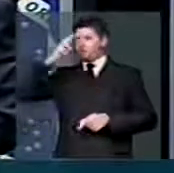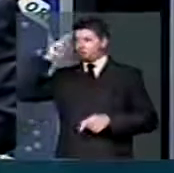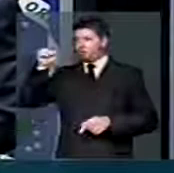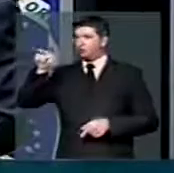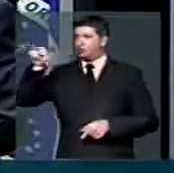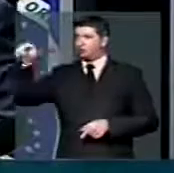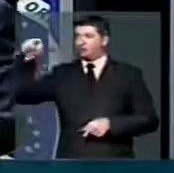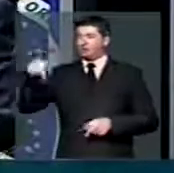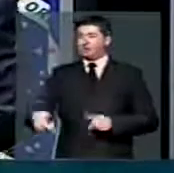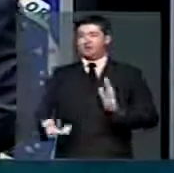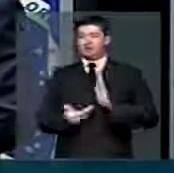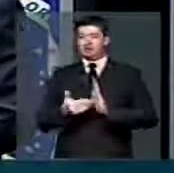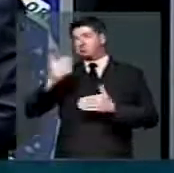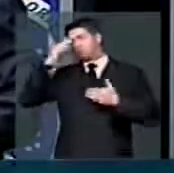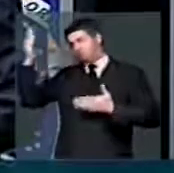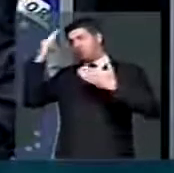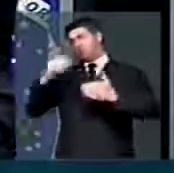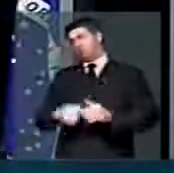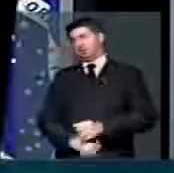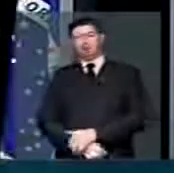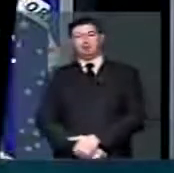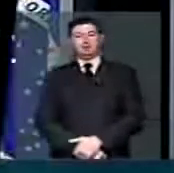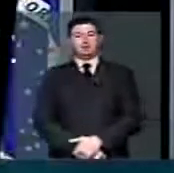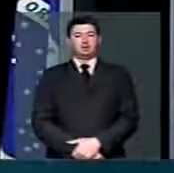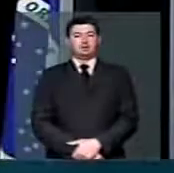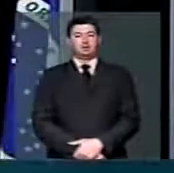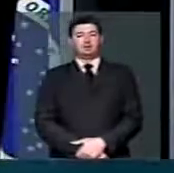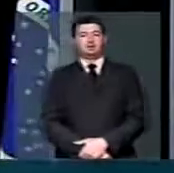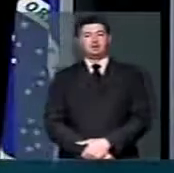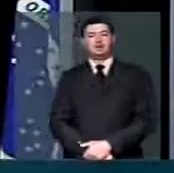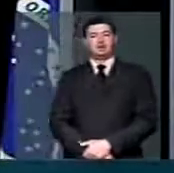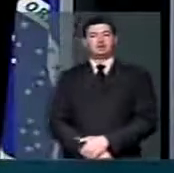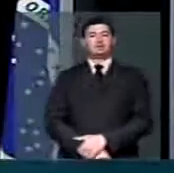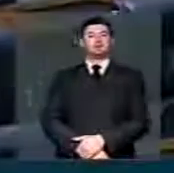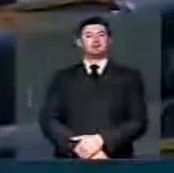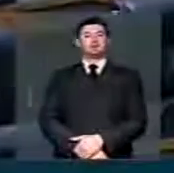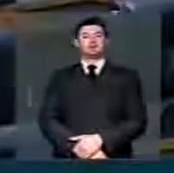Excelência nesta casa. Muito obrigado, senhor. Questão de ordem, senhor presidente, artigo 95.